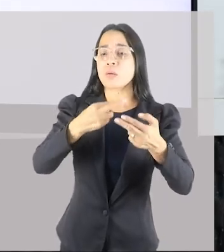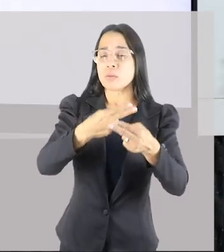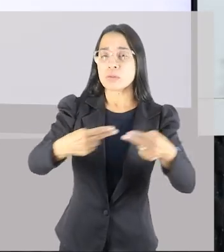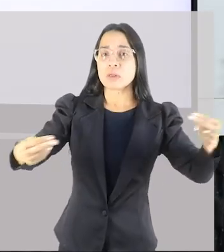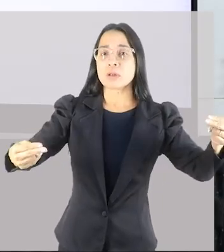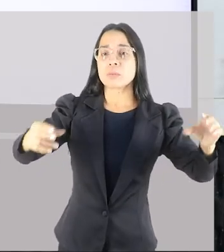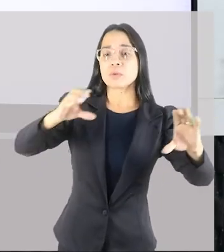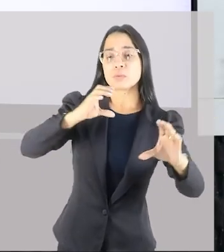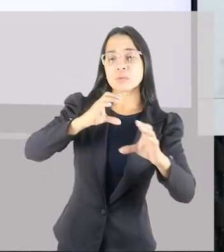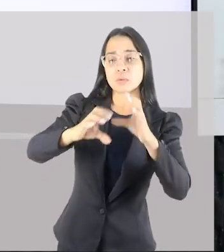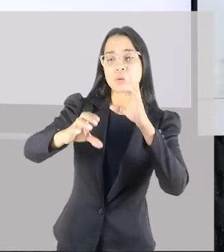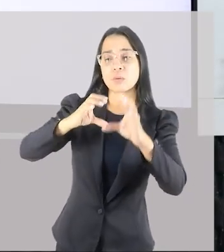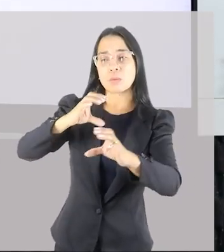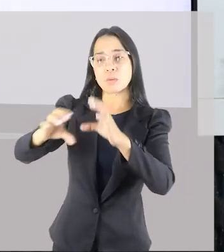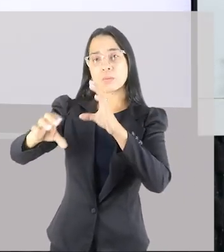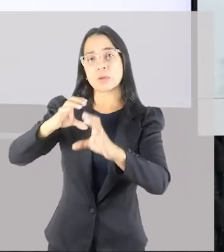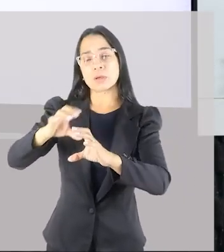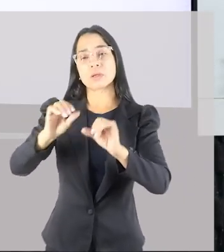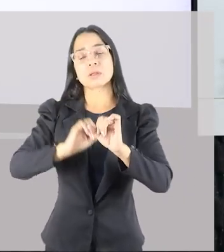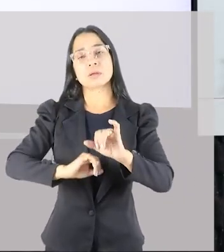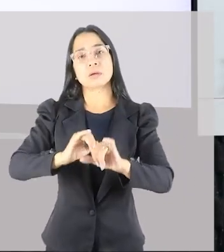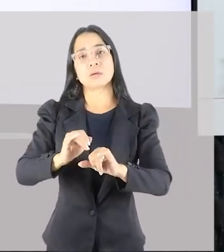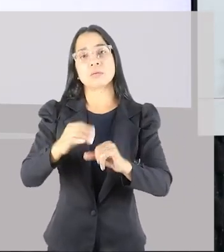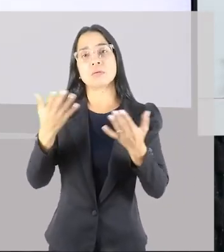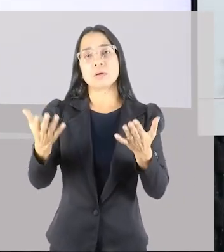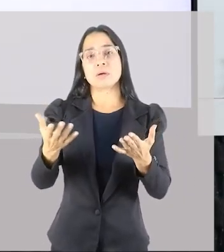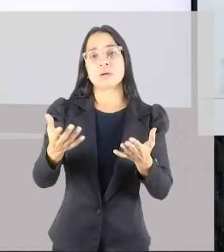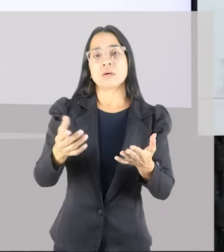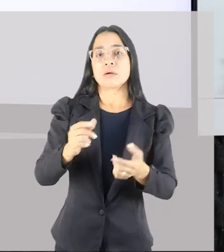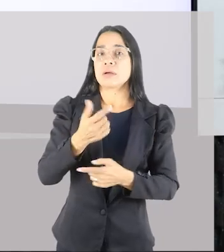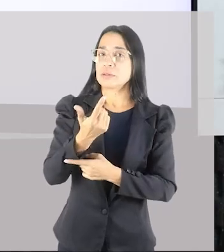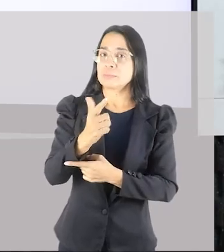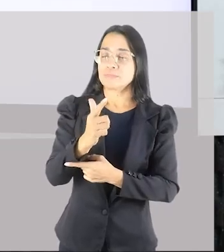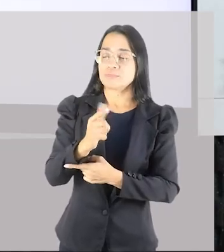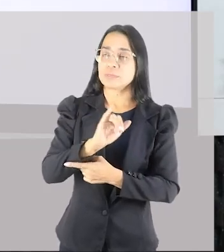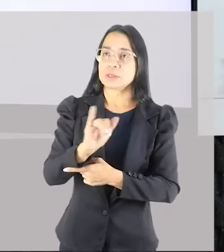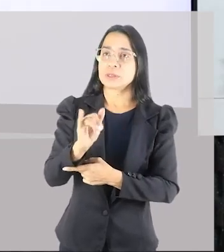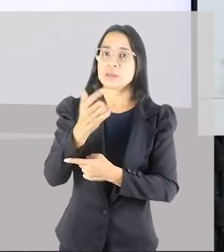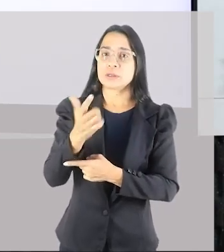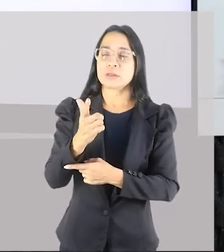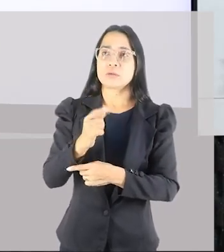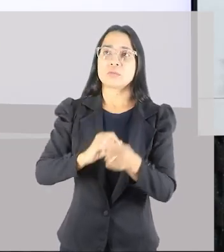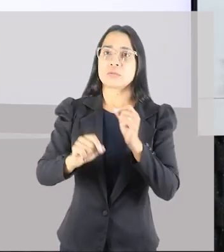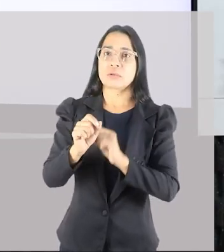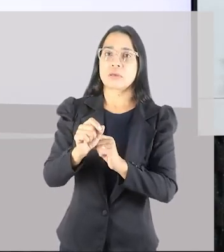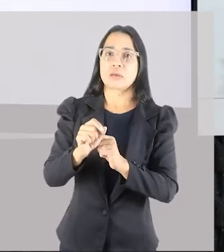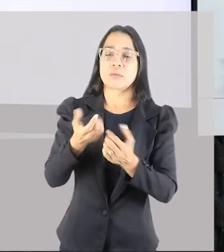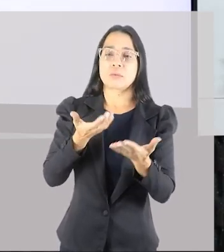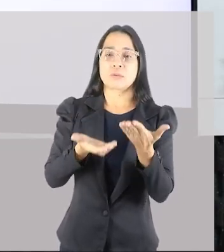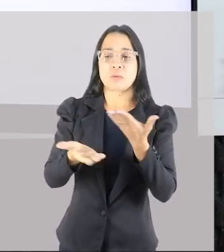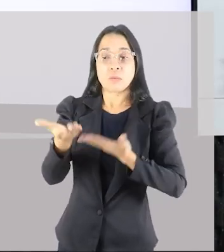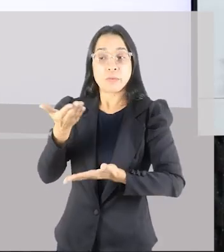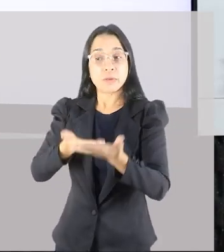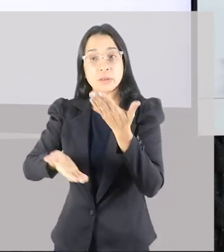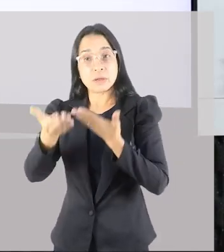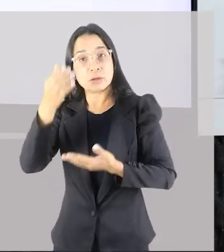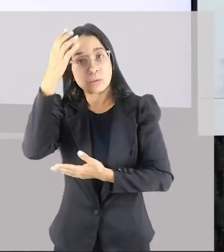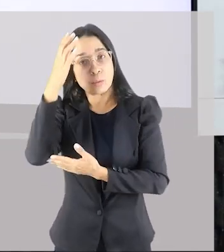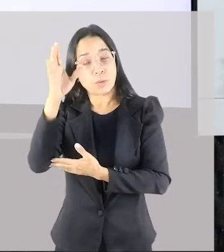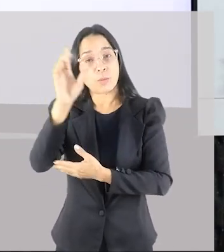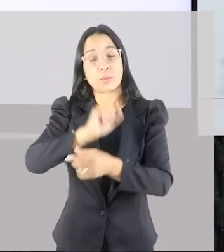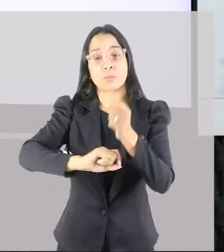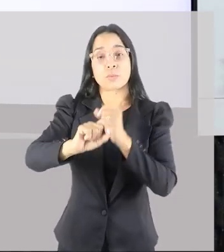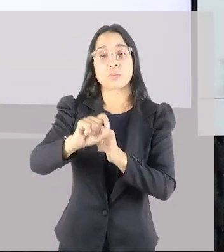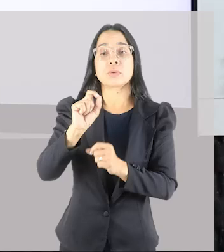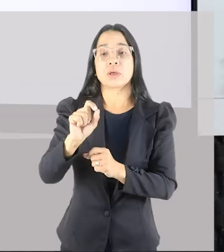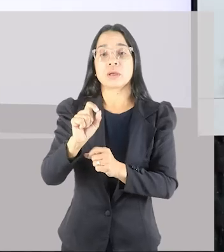sem esta população esta massa conseguir interagir com esta cultura é